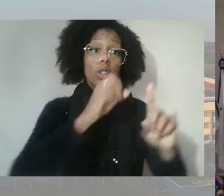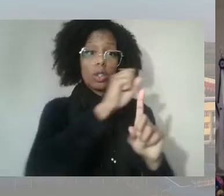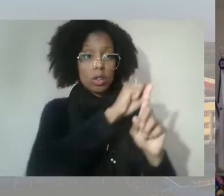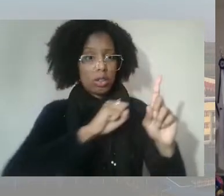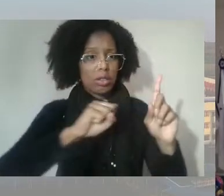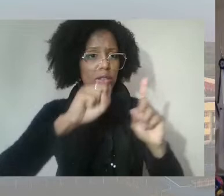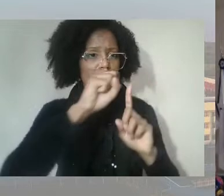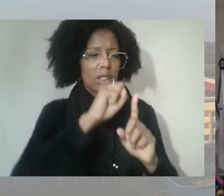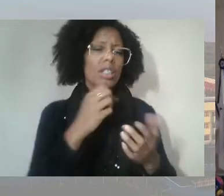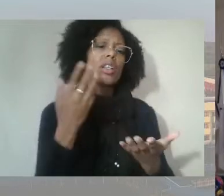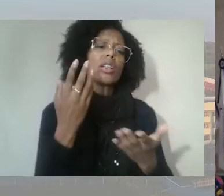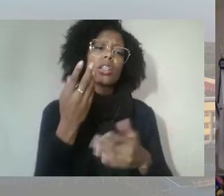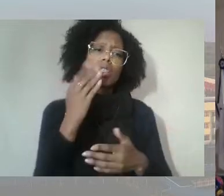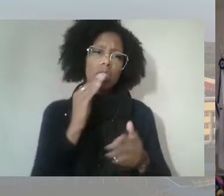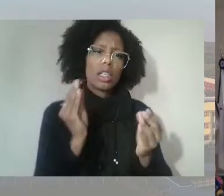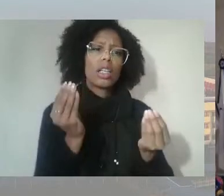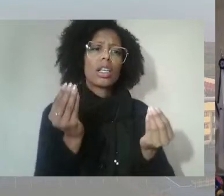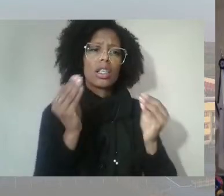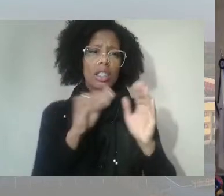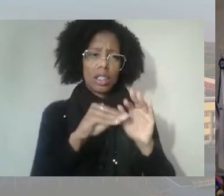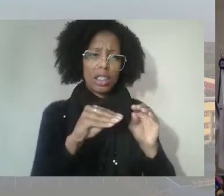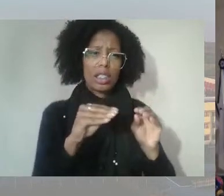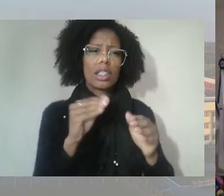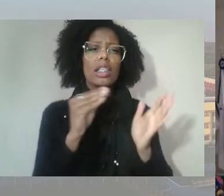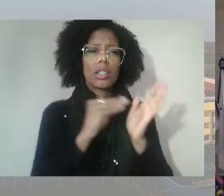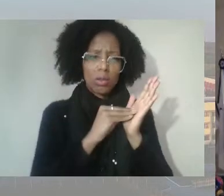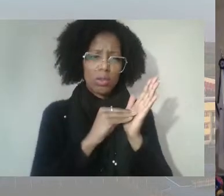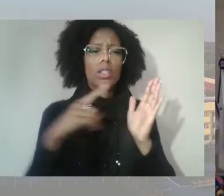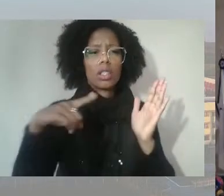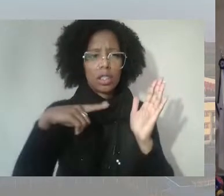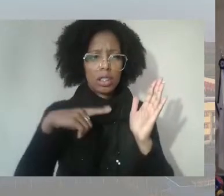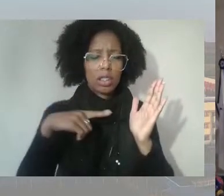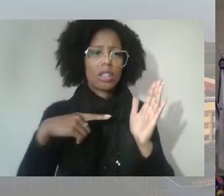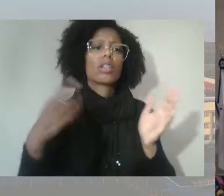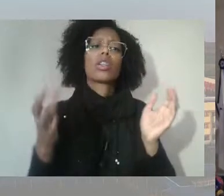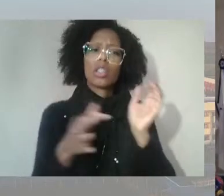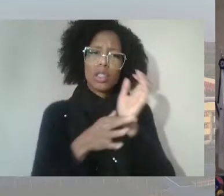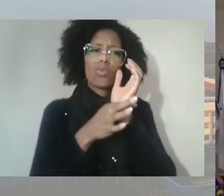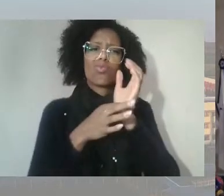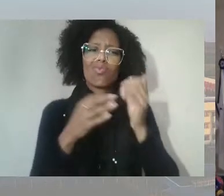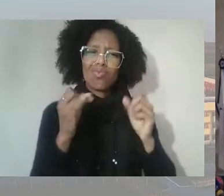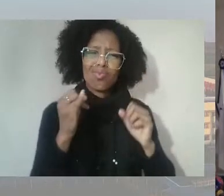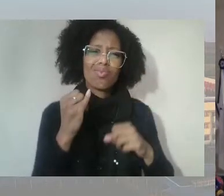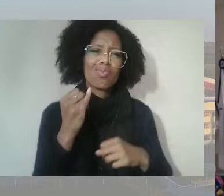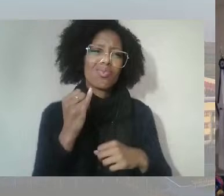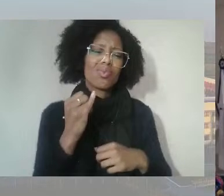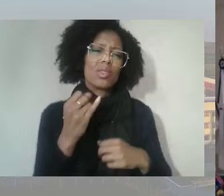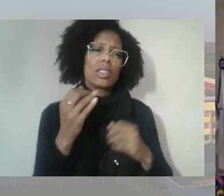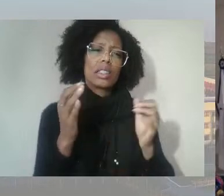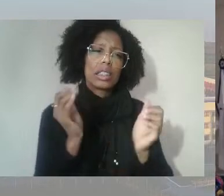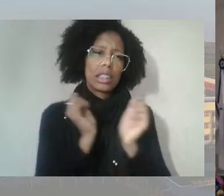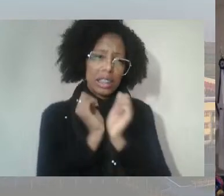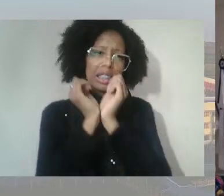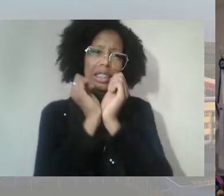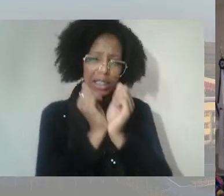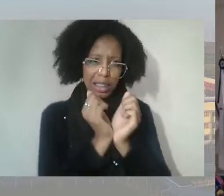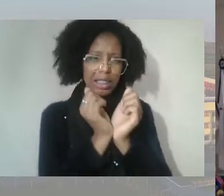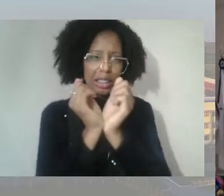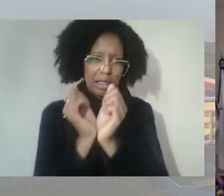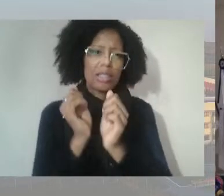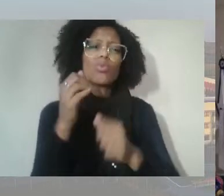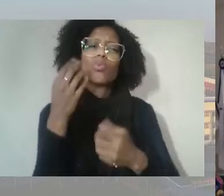com a escravidão legal. E depois a escravidão continuou de outras formas. Uma sociedade que foi construída em cima da